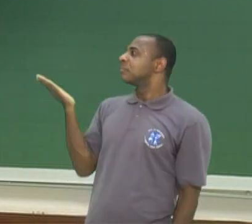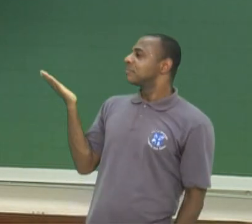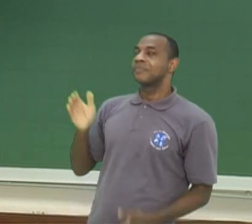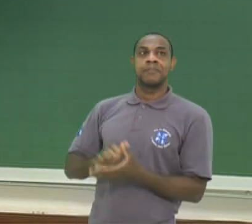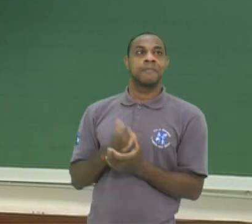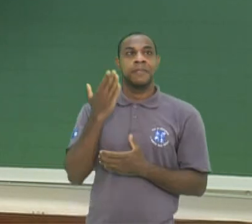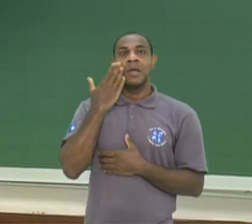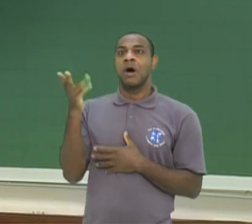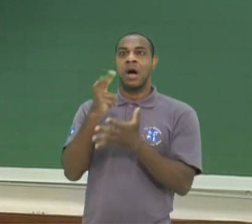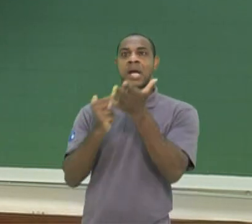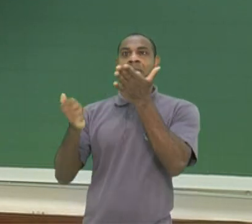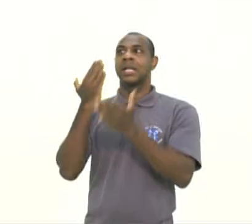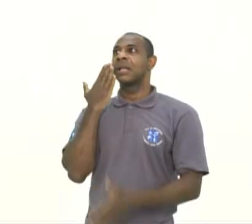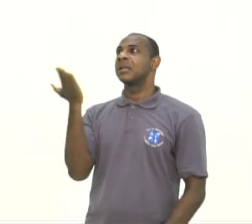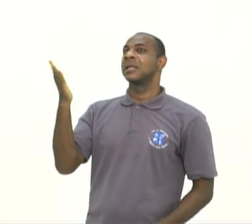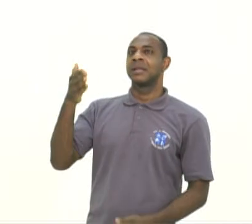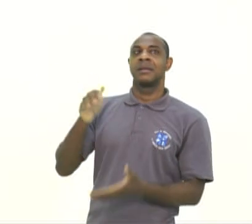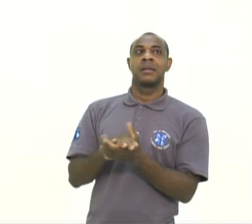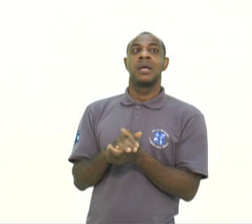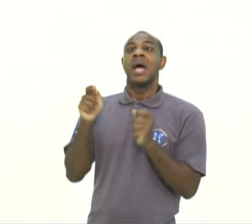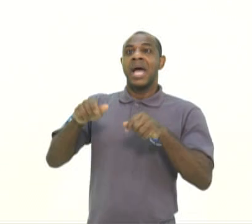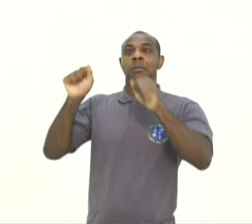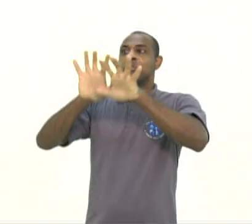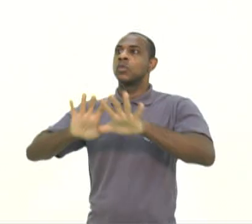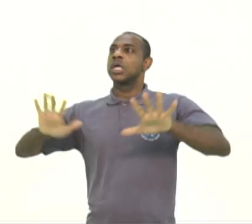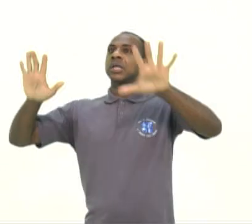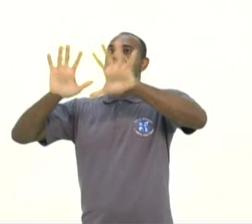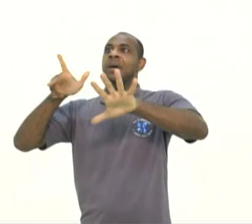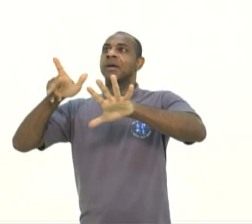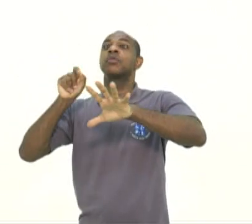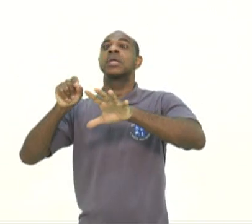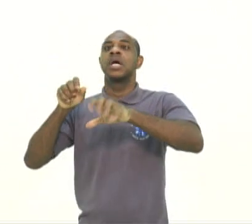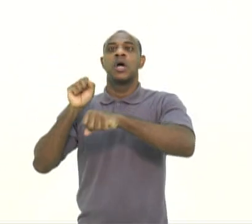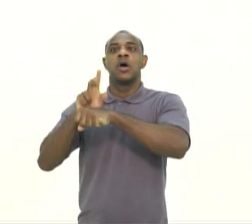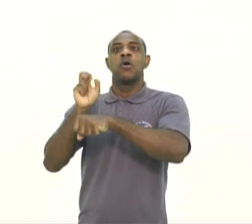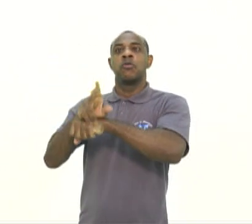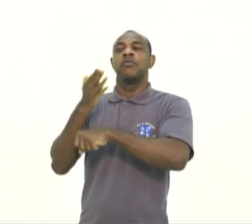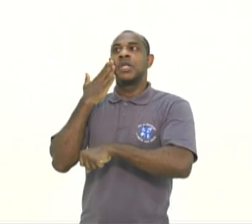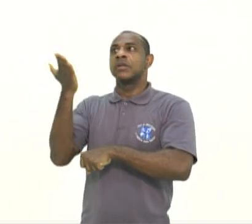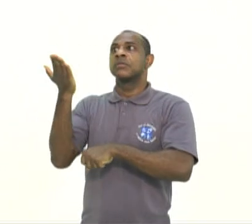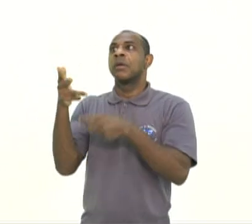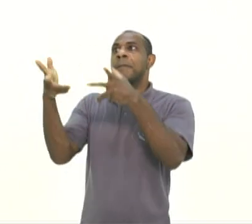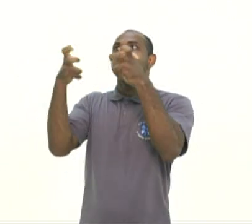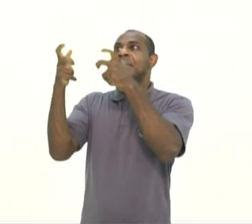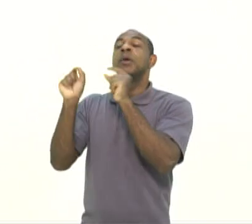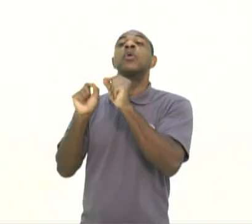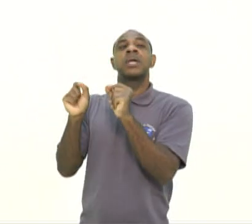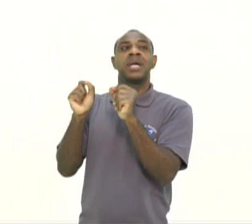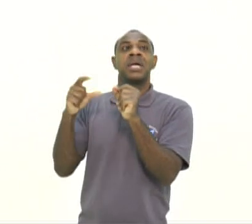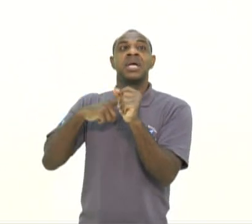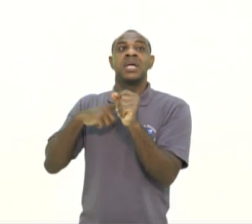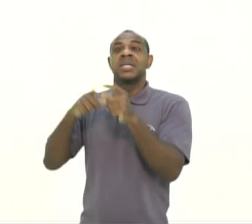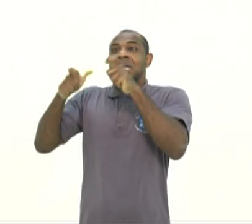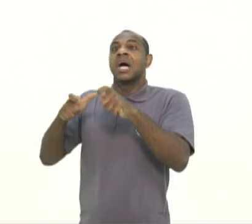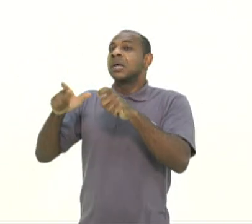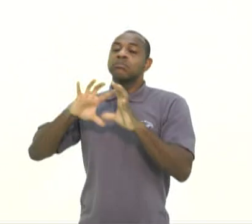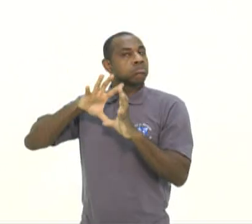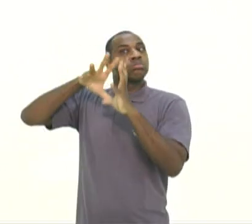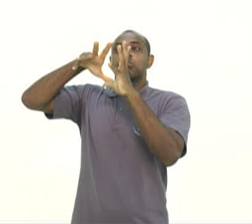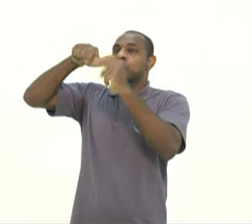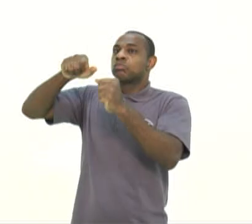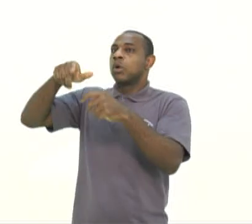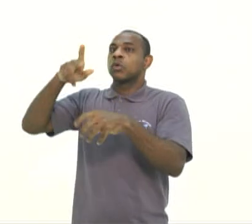exemplo, este desenho representa uma espacialização do vírus, onde nós vamos notar que ele está em todos